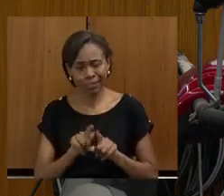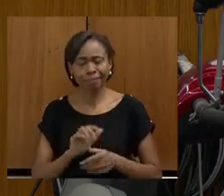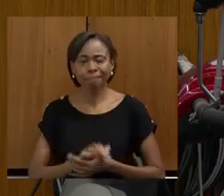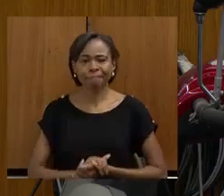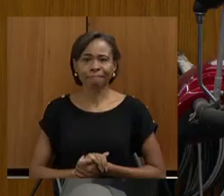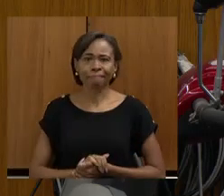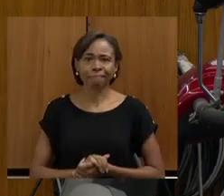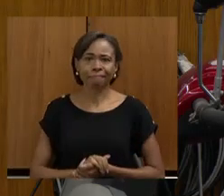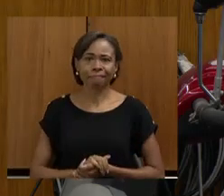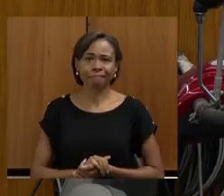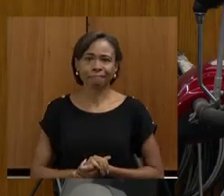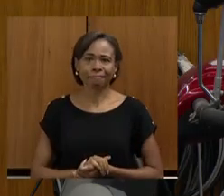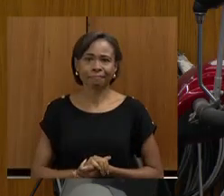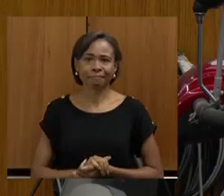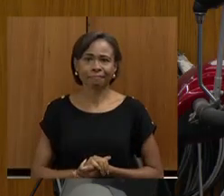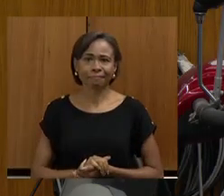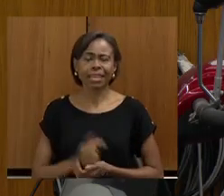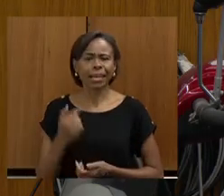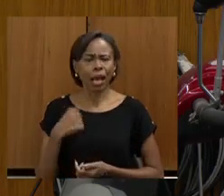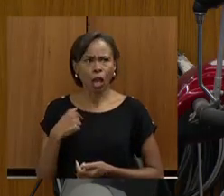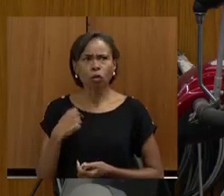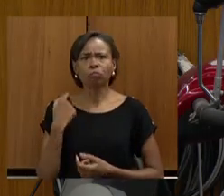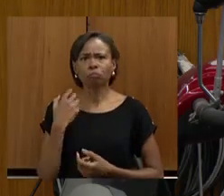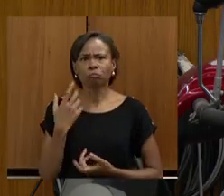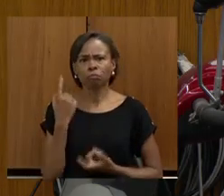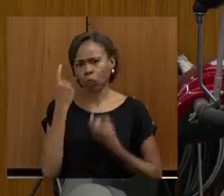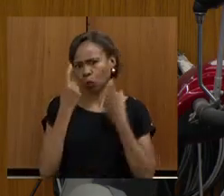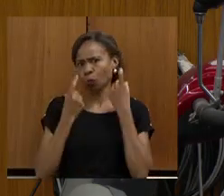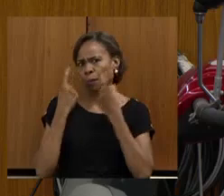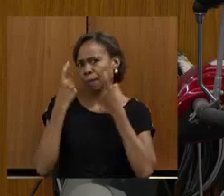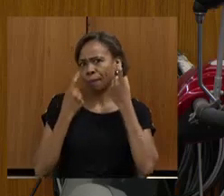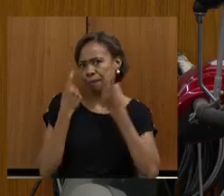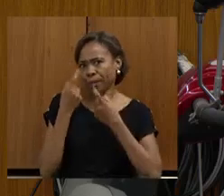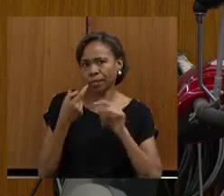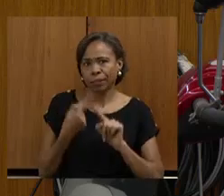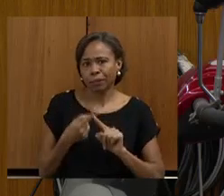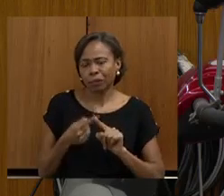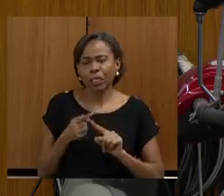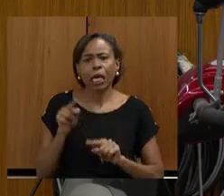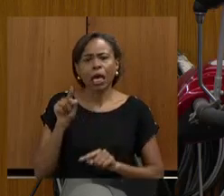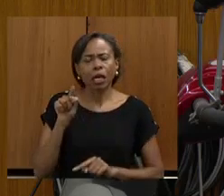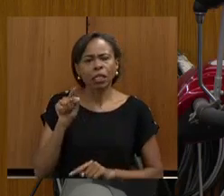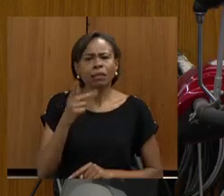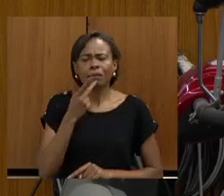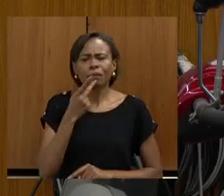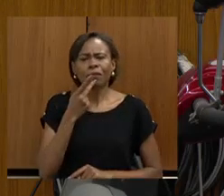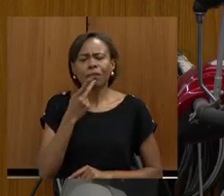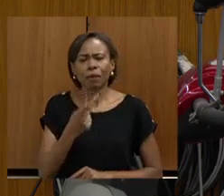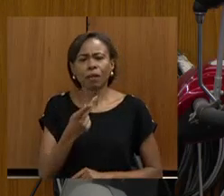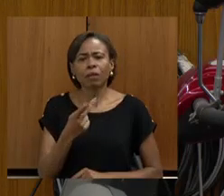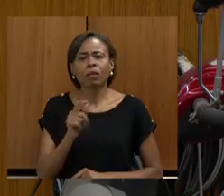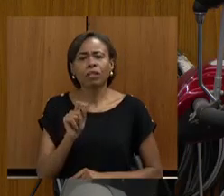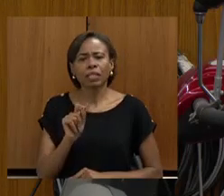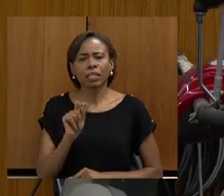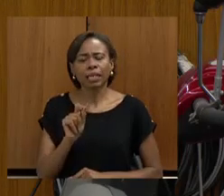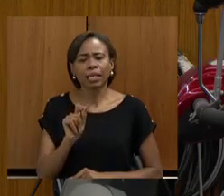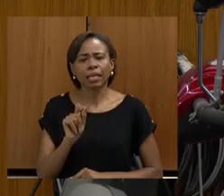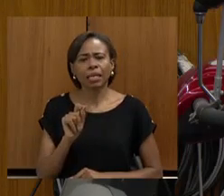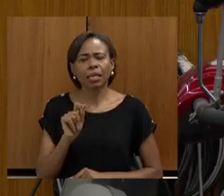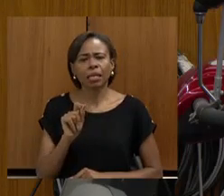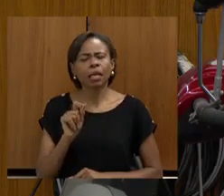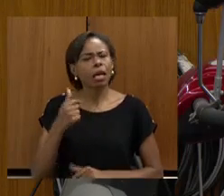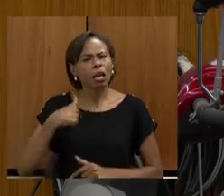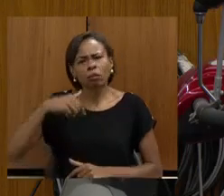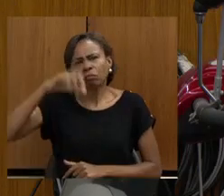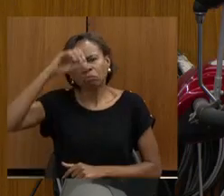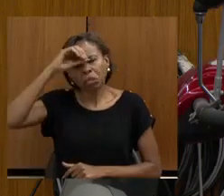Eu até fiquei preocupada, porque quando a senhora fala do caso, não sei se eu